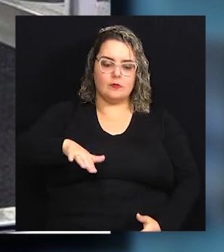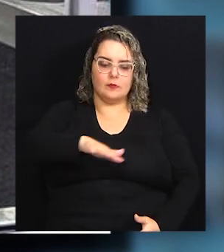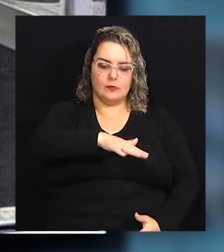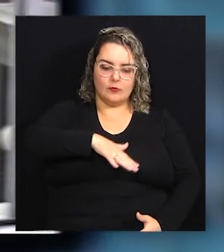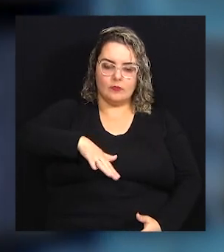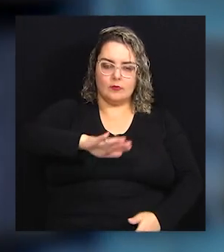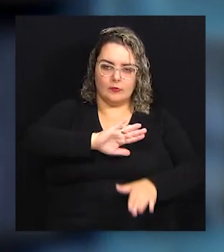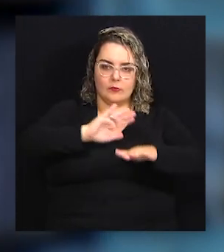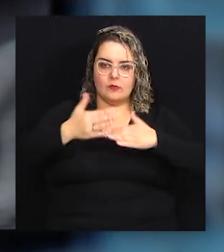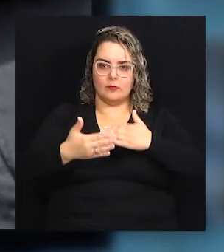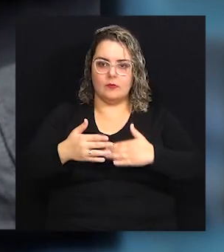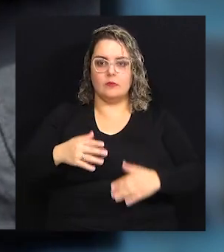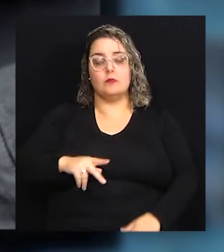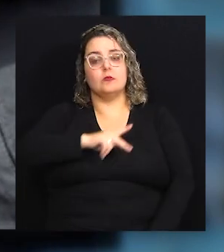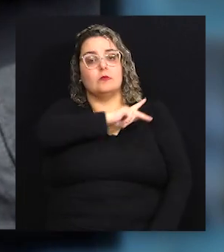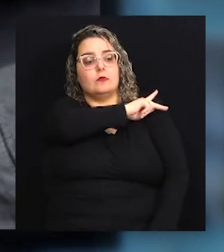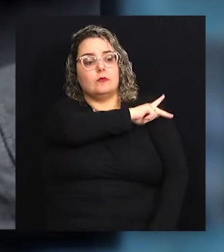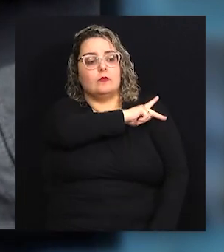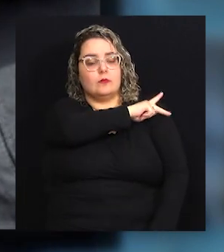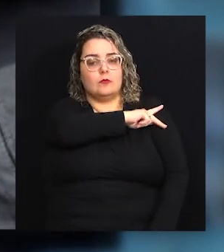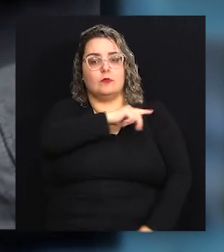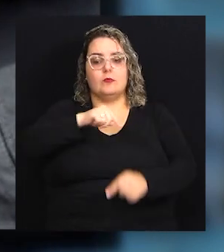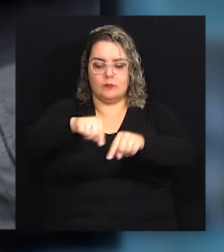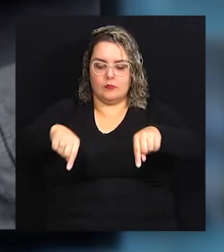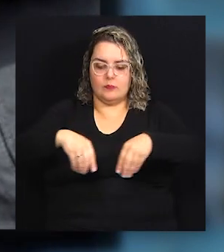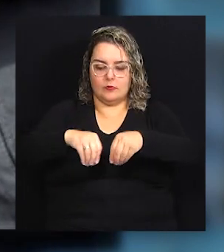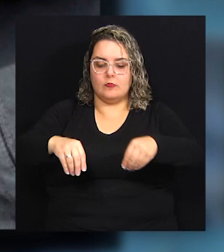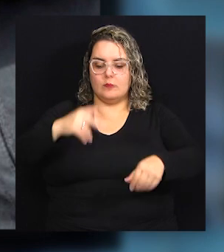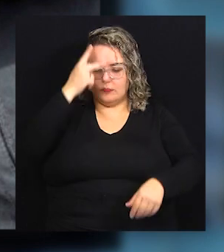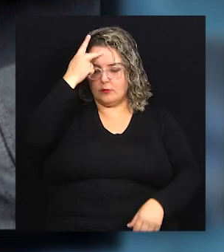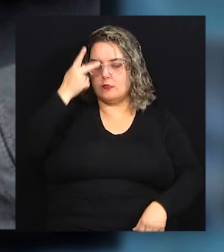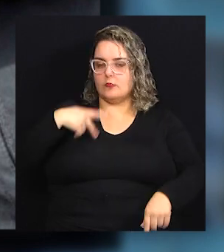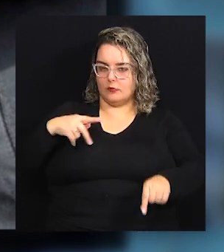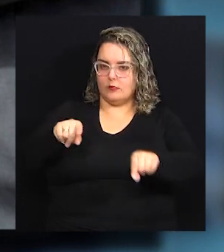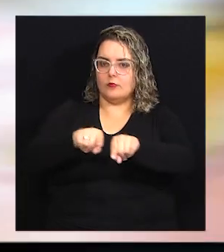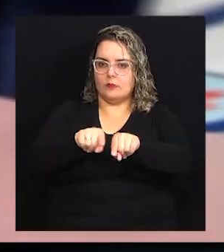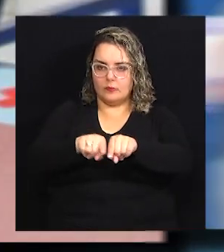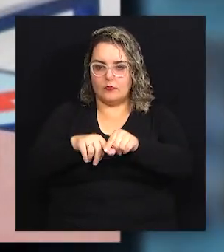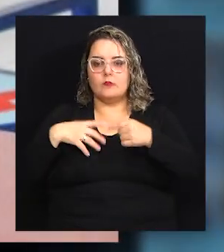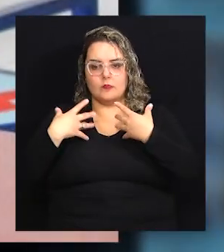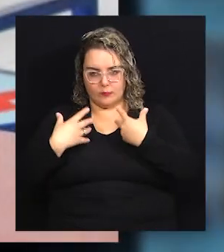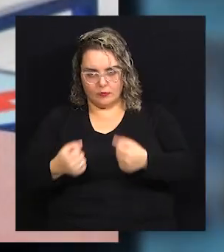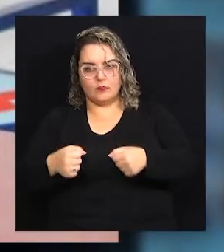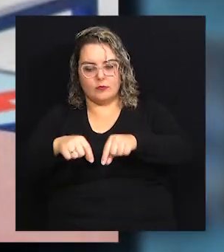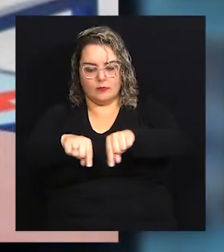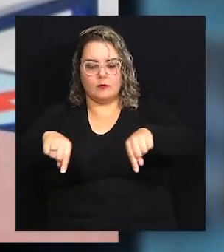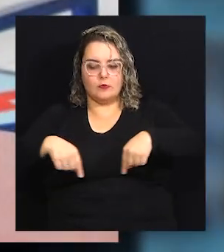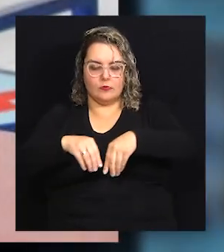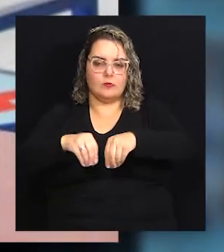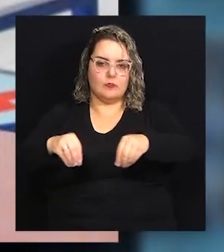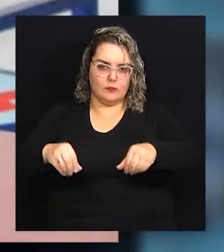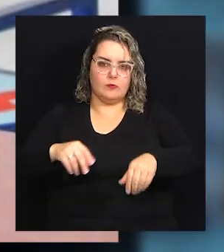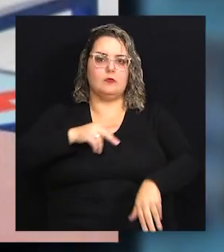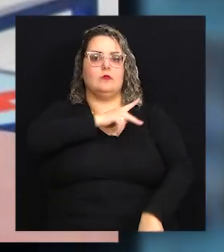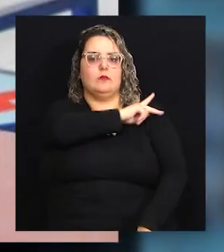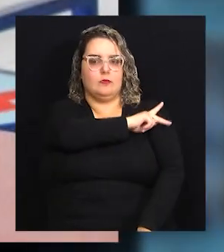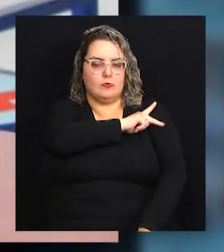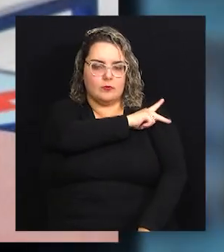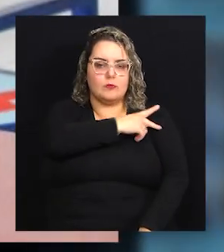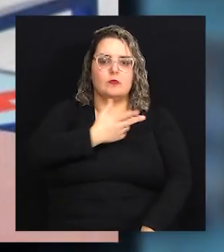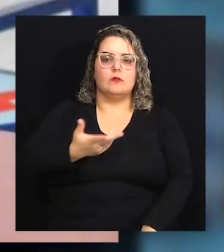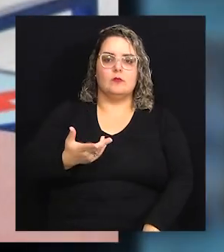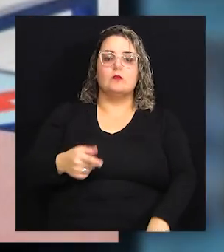do território. E o Piauí, o terreno é próprio também. Nós ganhamos aquela unidade,